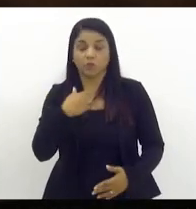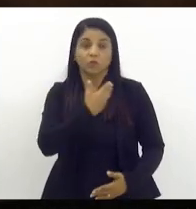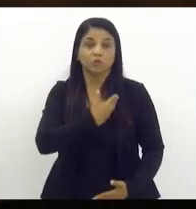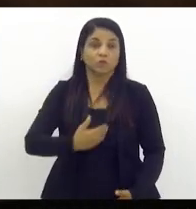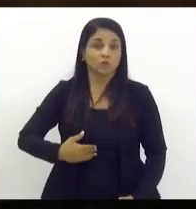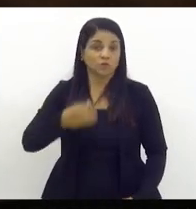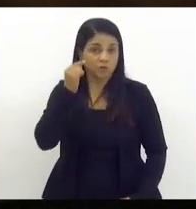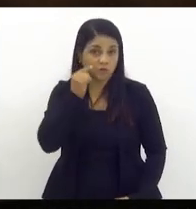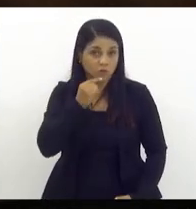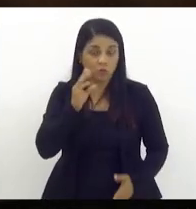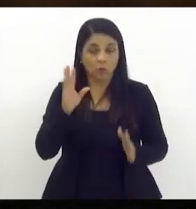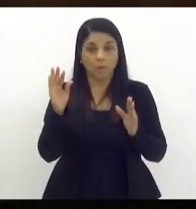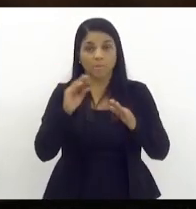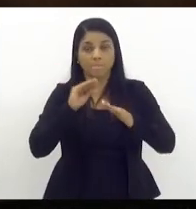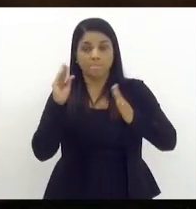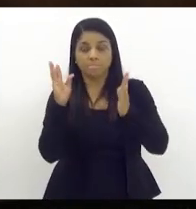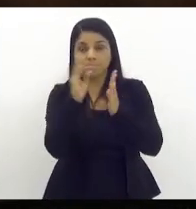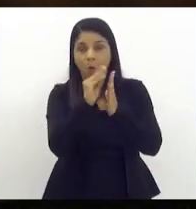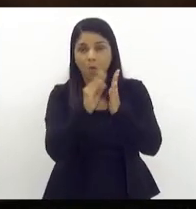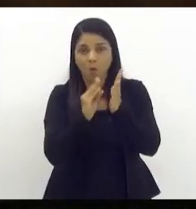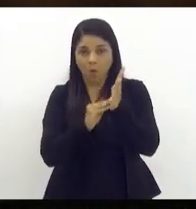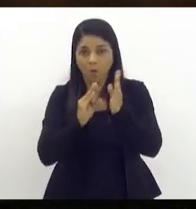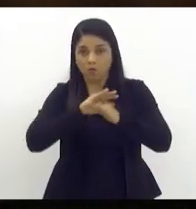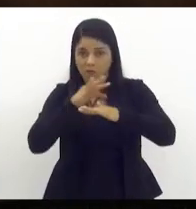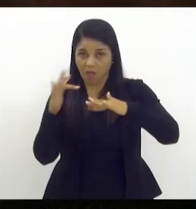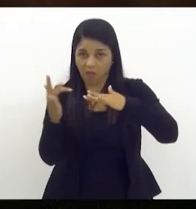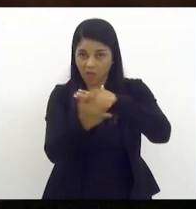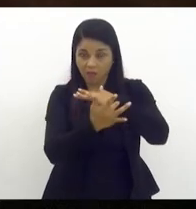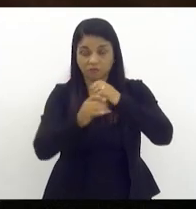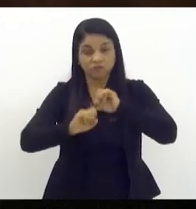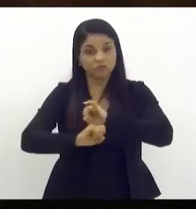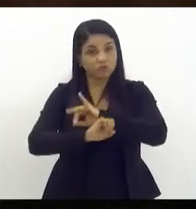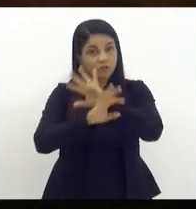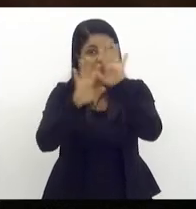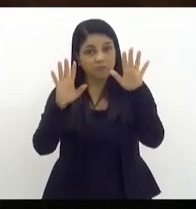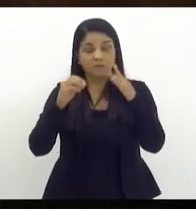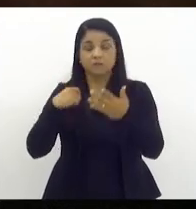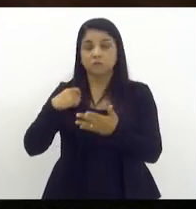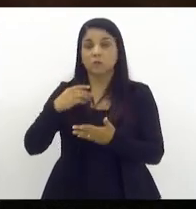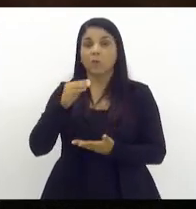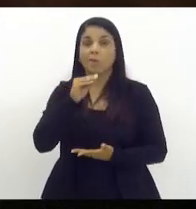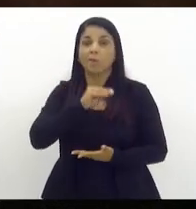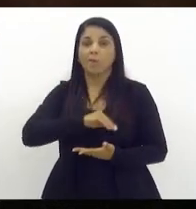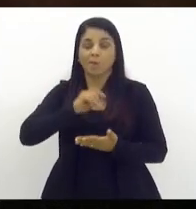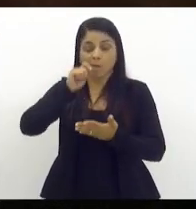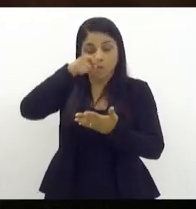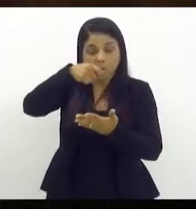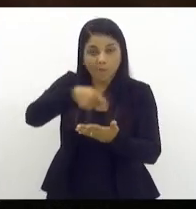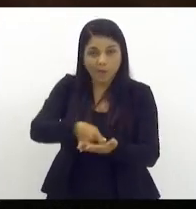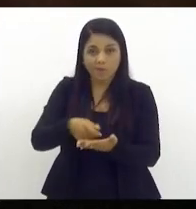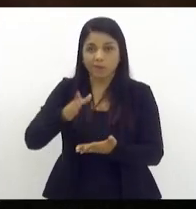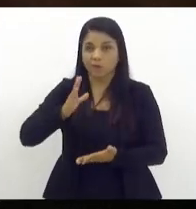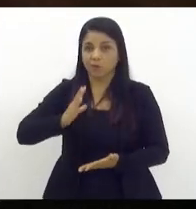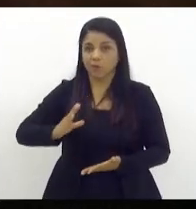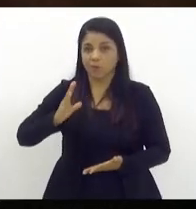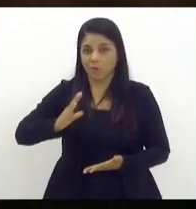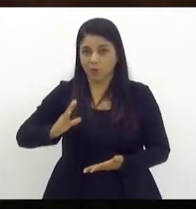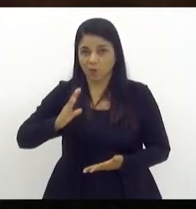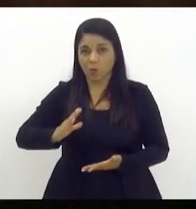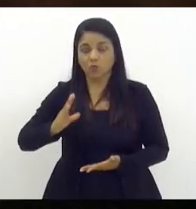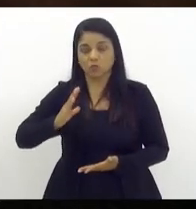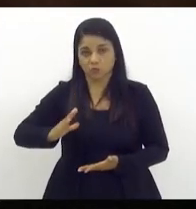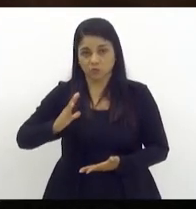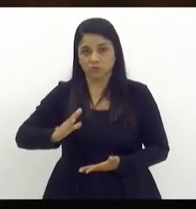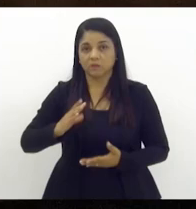redes, no dia de ontem, os esclarecimentos com relação a essa questão do pagamento da bolsa, né, dos bolsistas